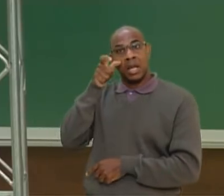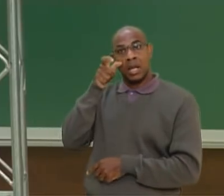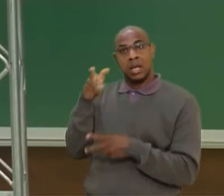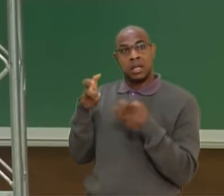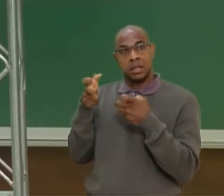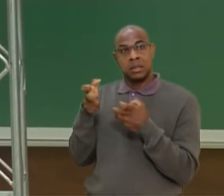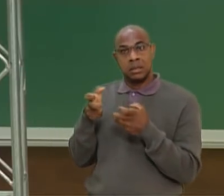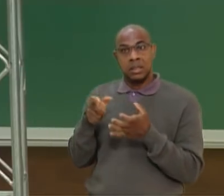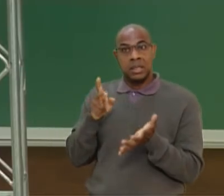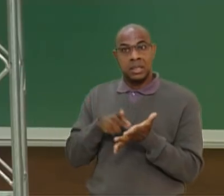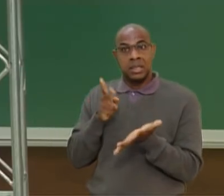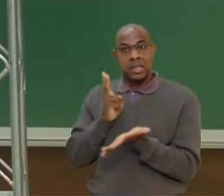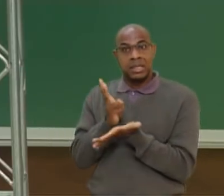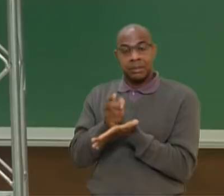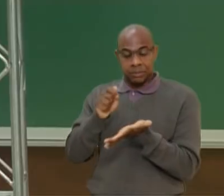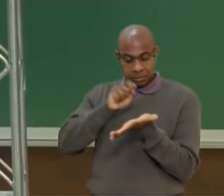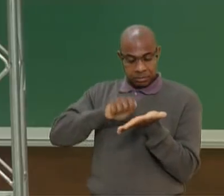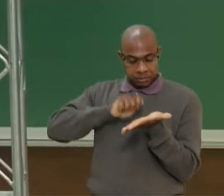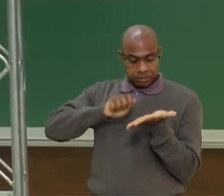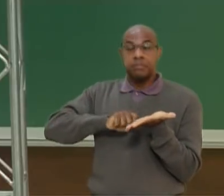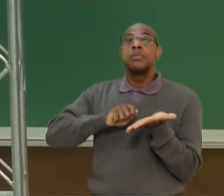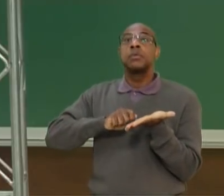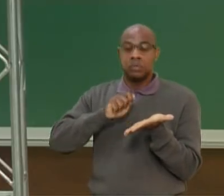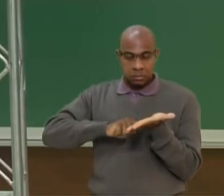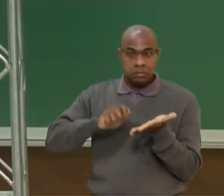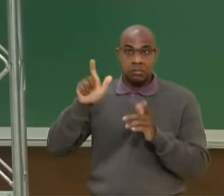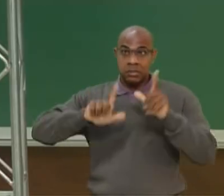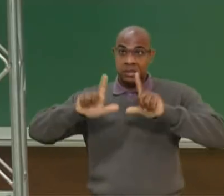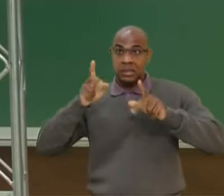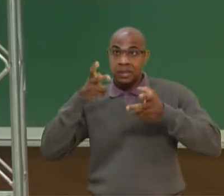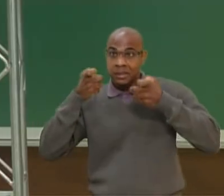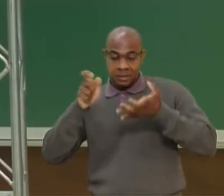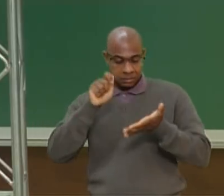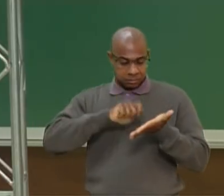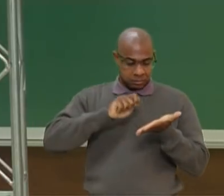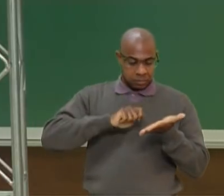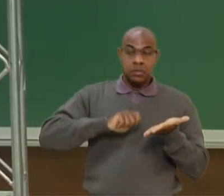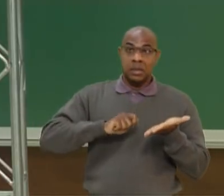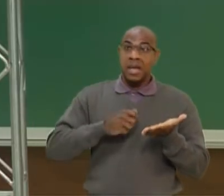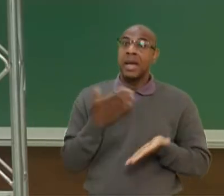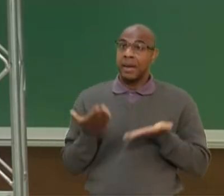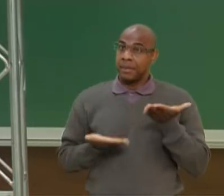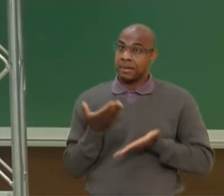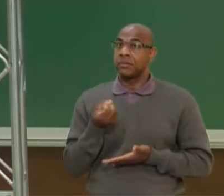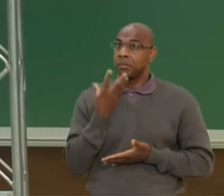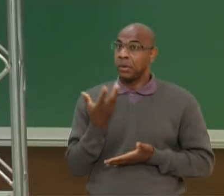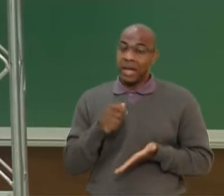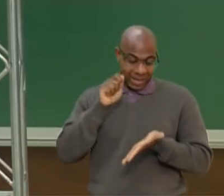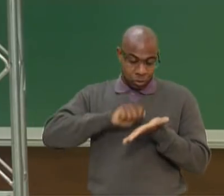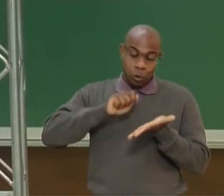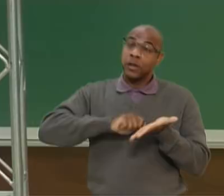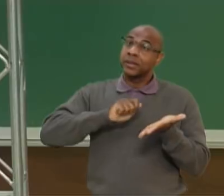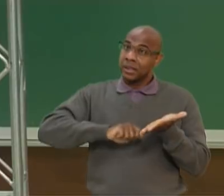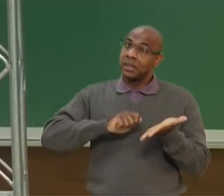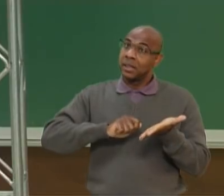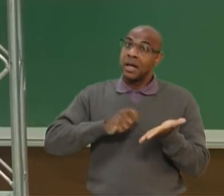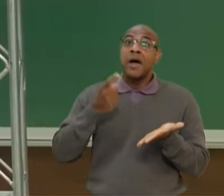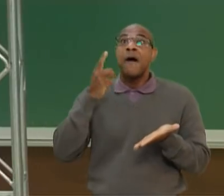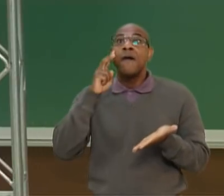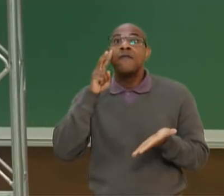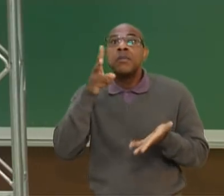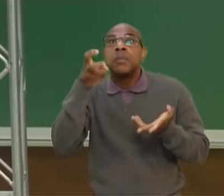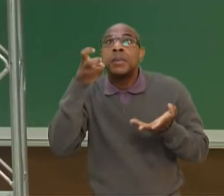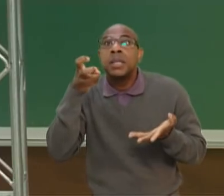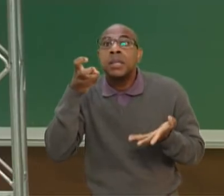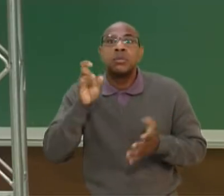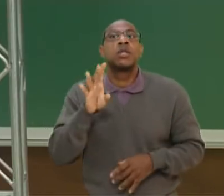uma folha sempre, estar anotando o que o professor está falando. Uma das habilidades que a gente tem é anotar, ver e anotar, não